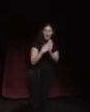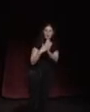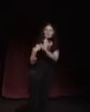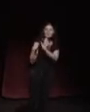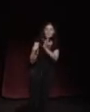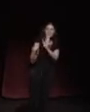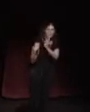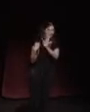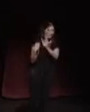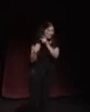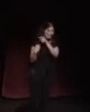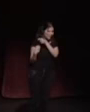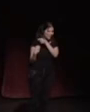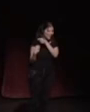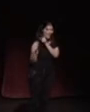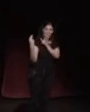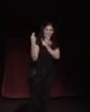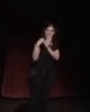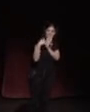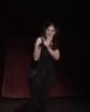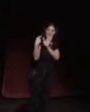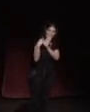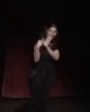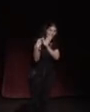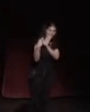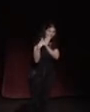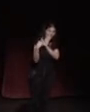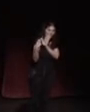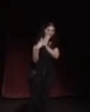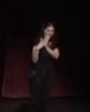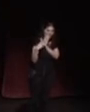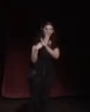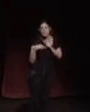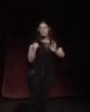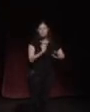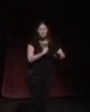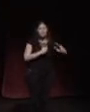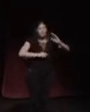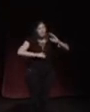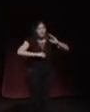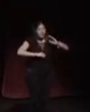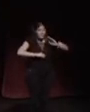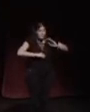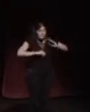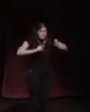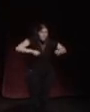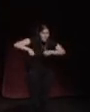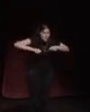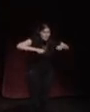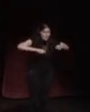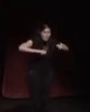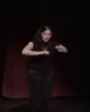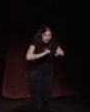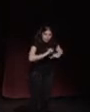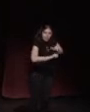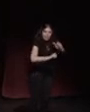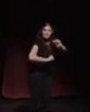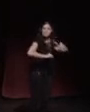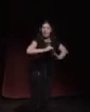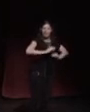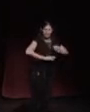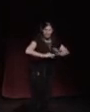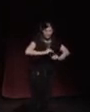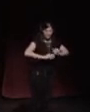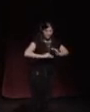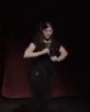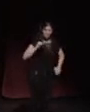não falamos o que deve ser feito, mas todo o tempo estamos colocando em prática possibilidades que os papais mostram que as